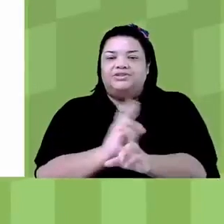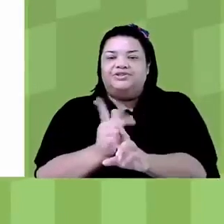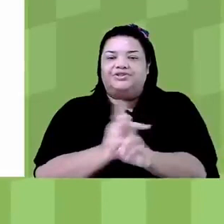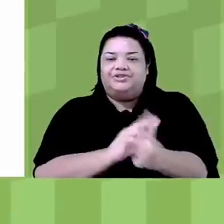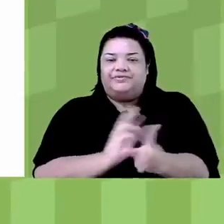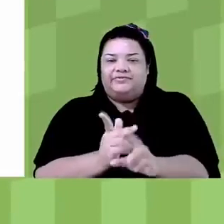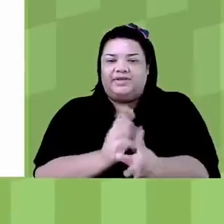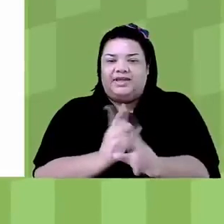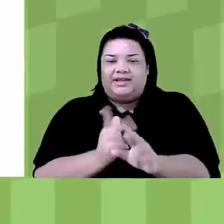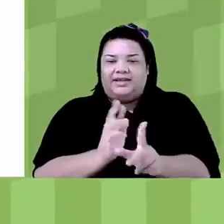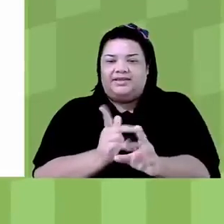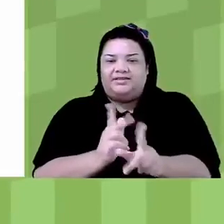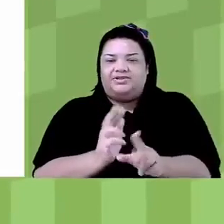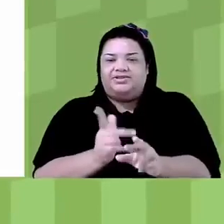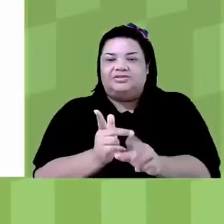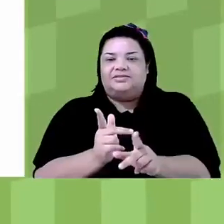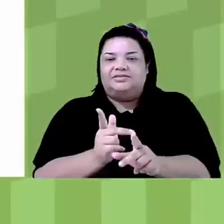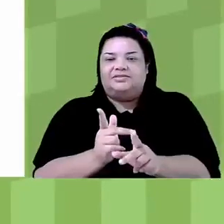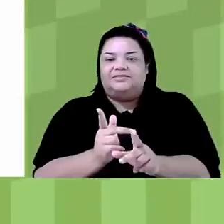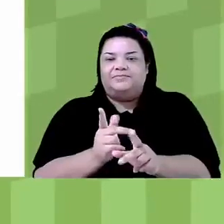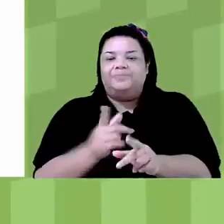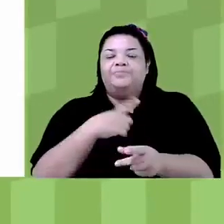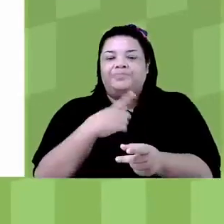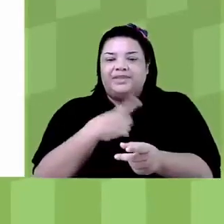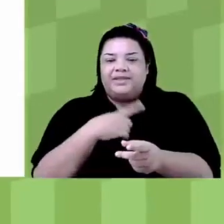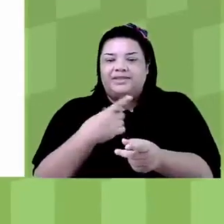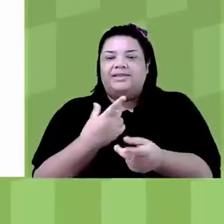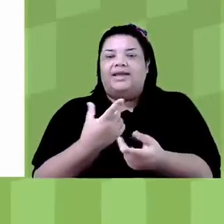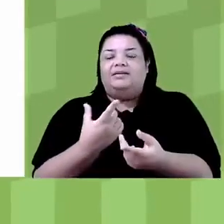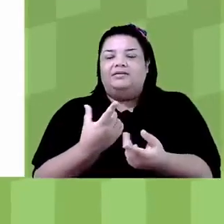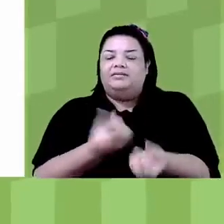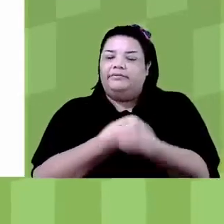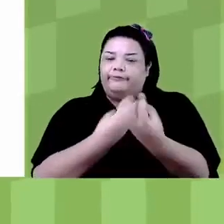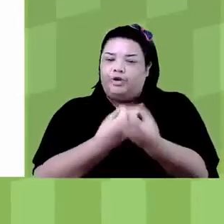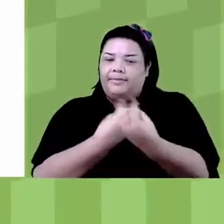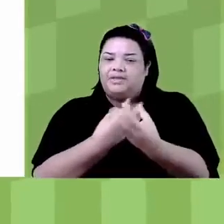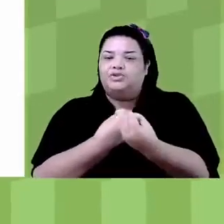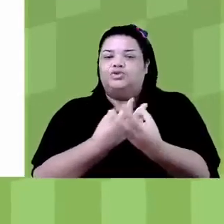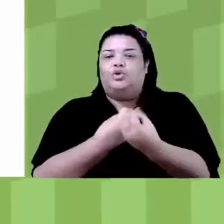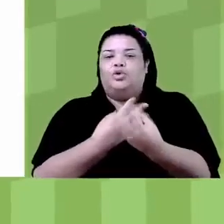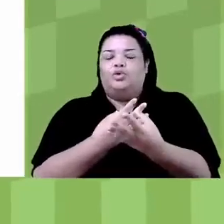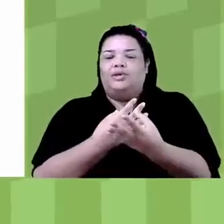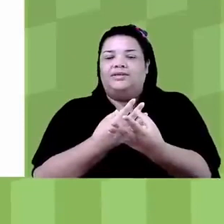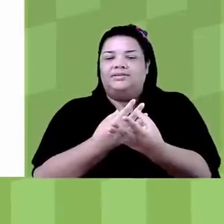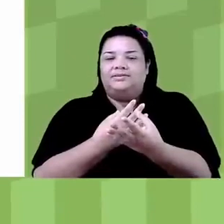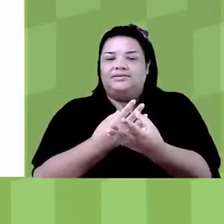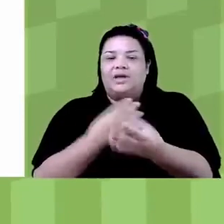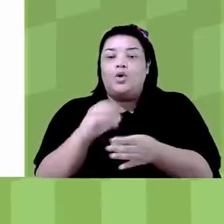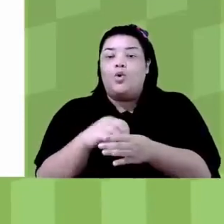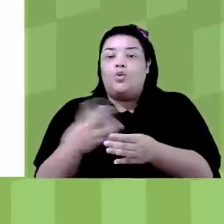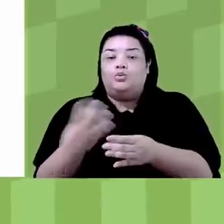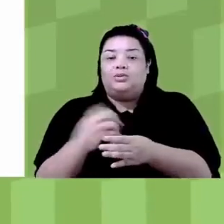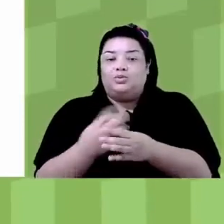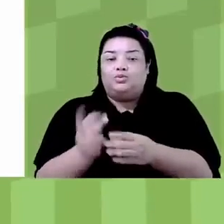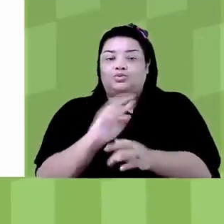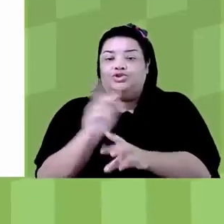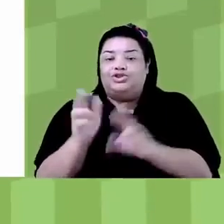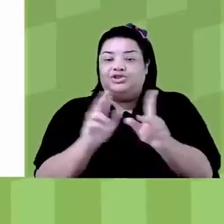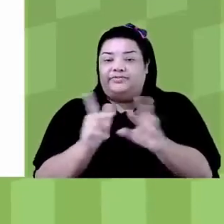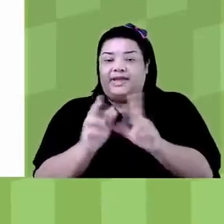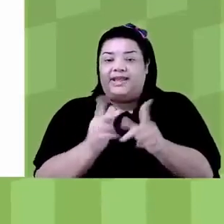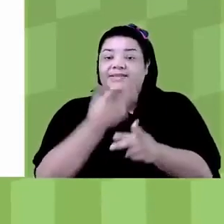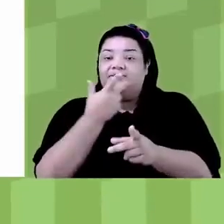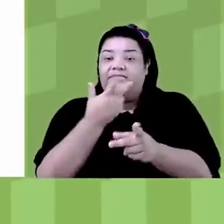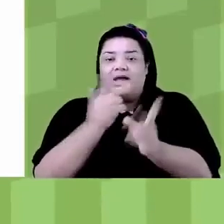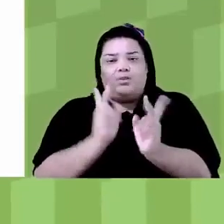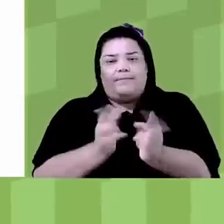fontes diferentes de informação, mostrando que são compatíveis todas essas